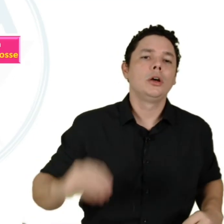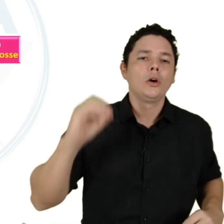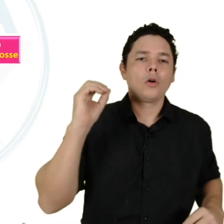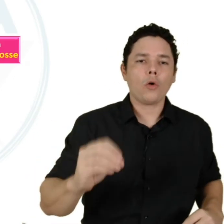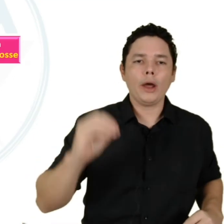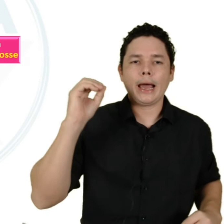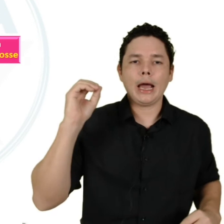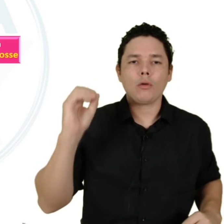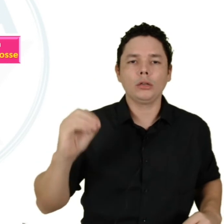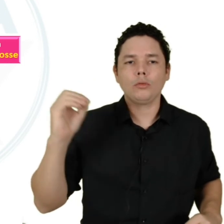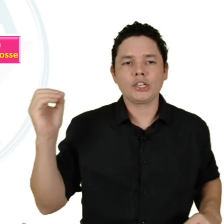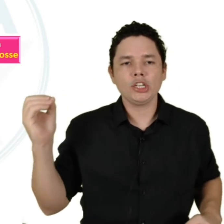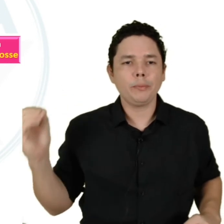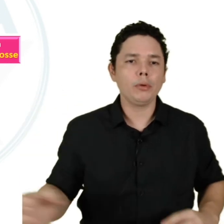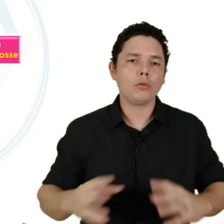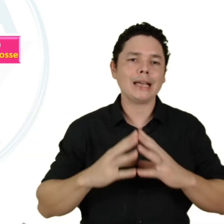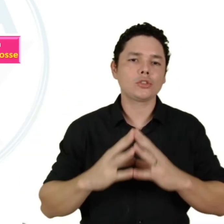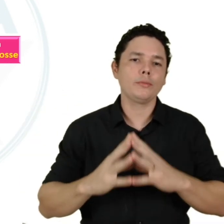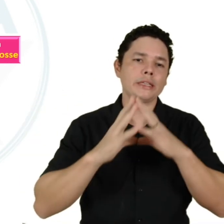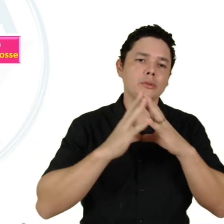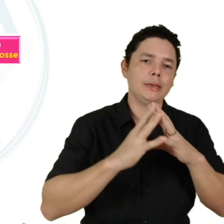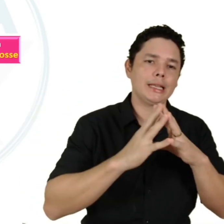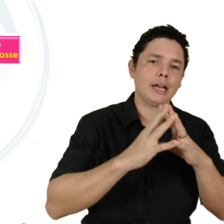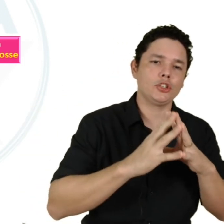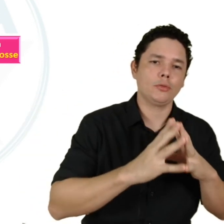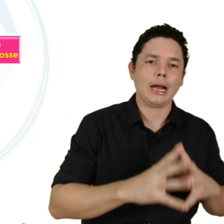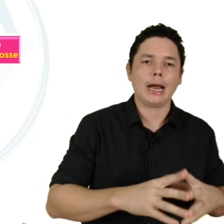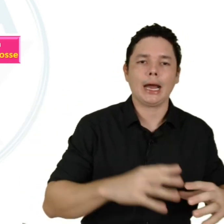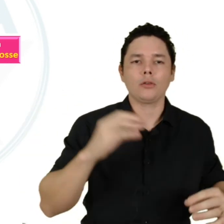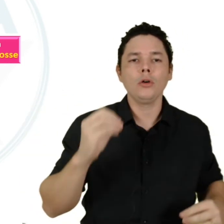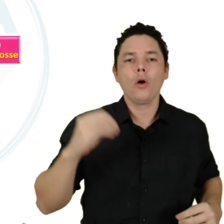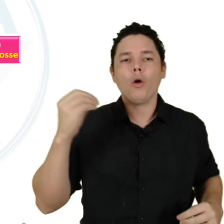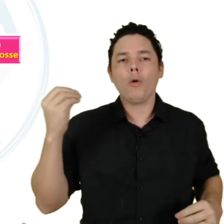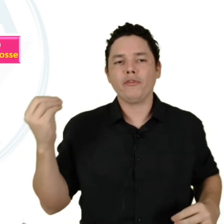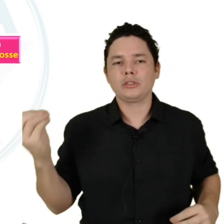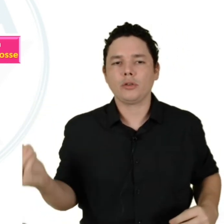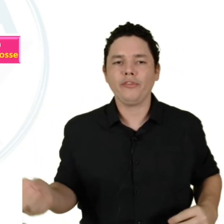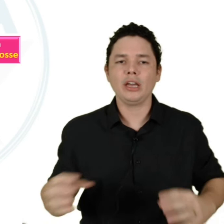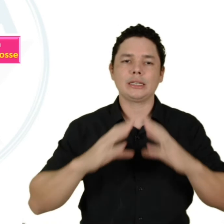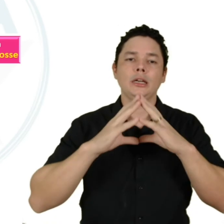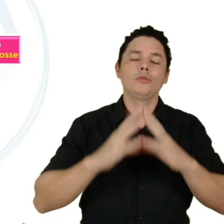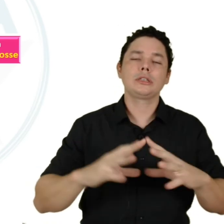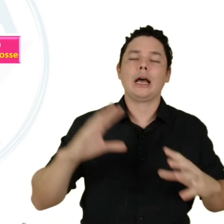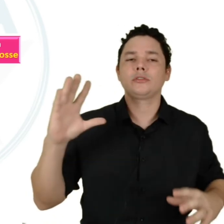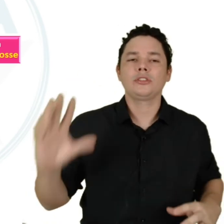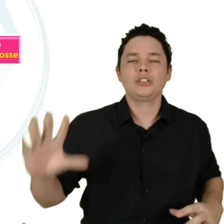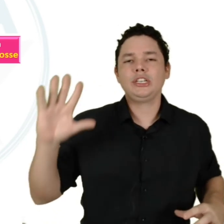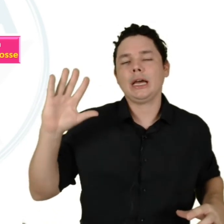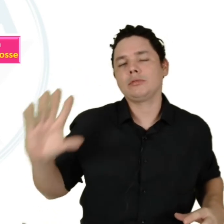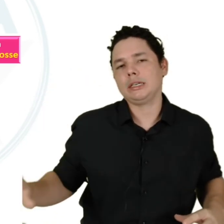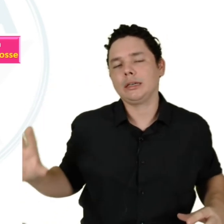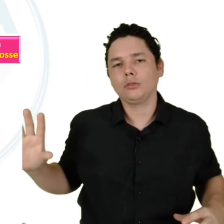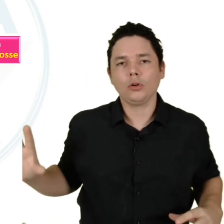Substituição ocorrerá quando o agente público assume a responsabilidade de um cargo ou uma função de confiança, nos casos